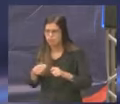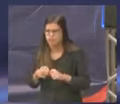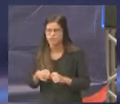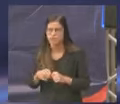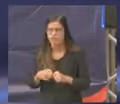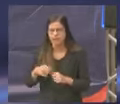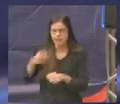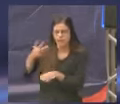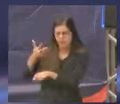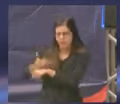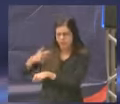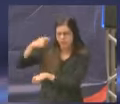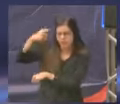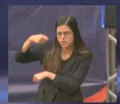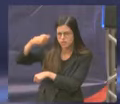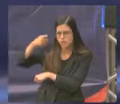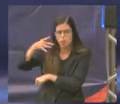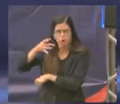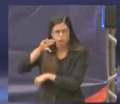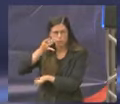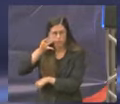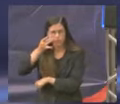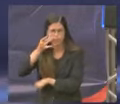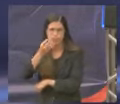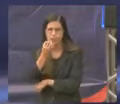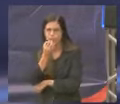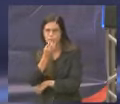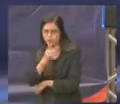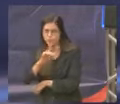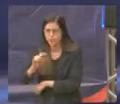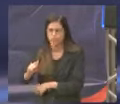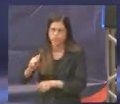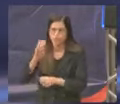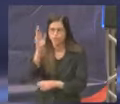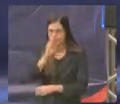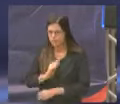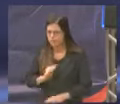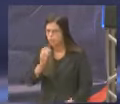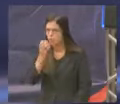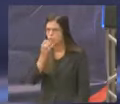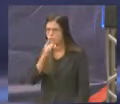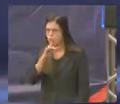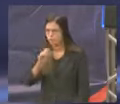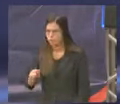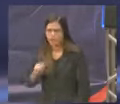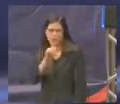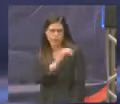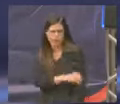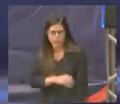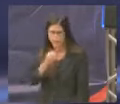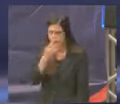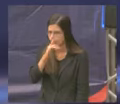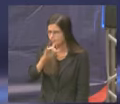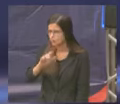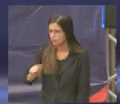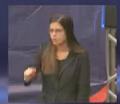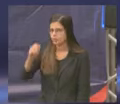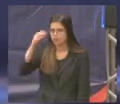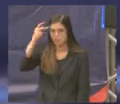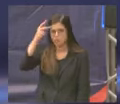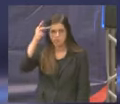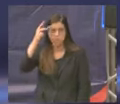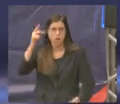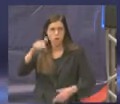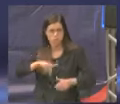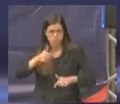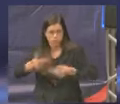fazer ao vivo, para fazer matérias do Bom Dia Brasil, Bom Dia Rio, Bom Dia São Paulo, isso daí leva o trabalhador